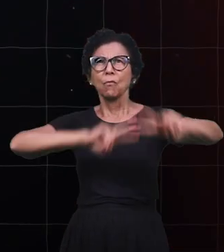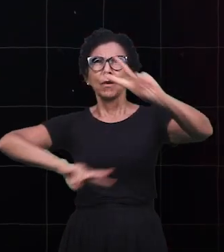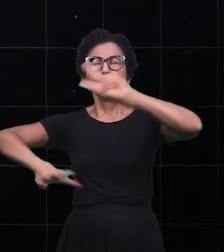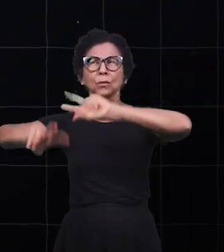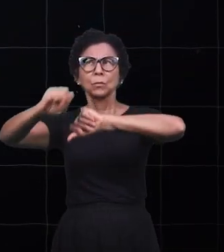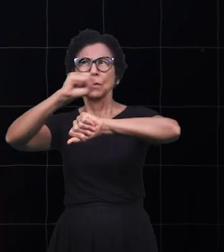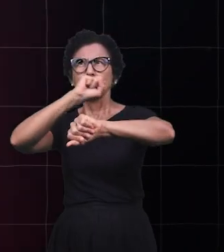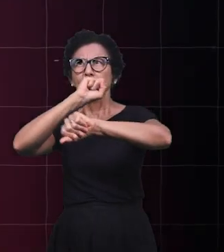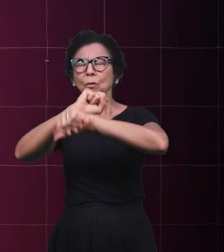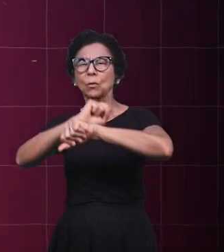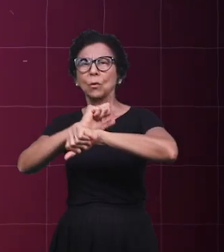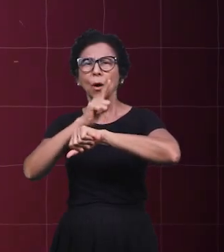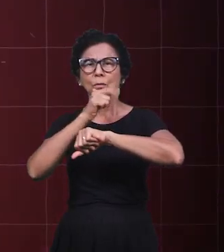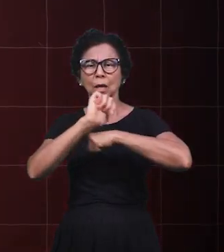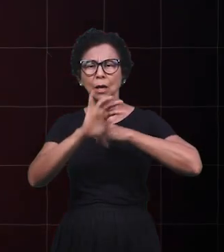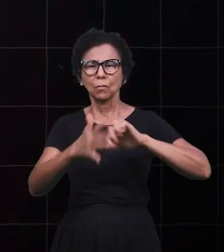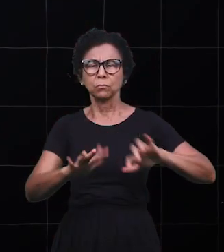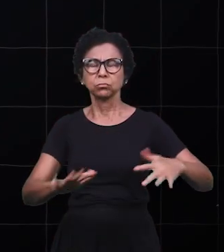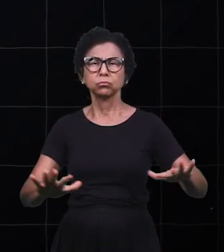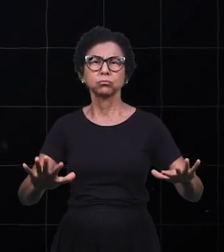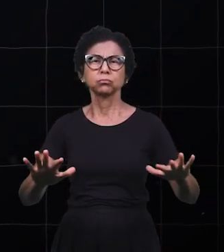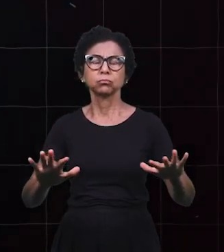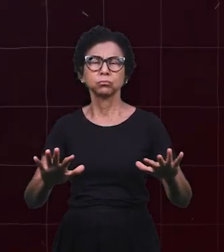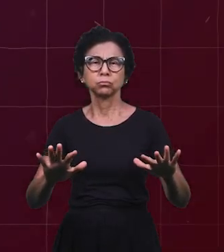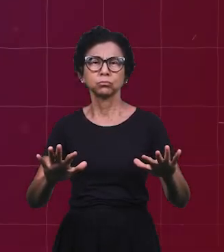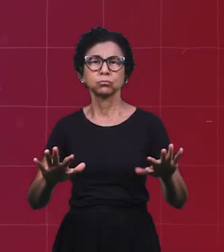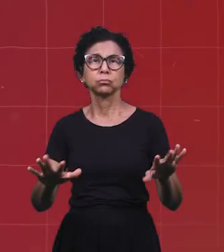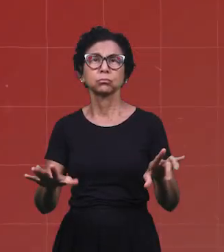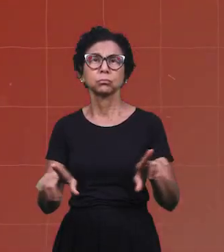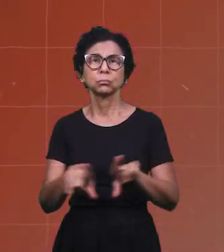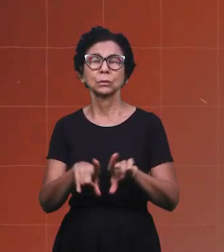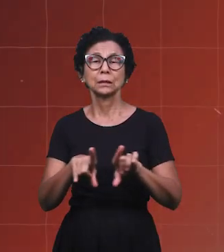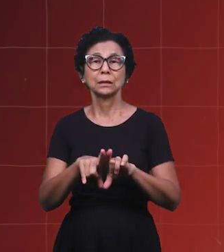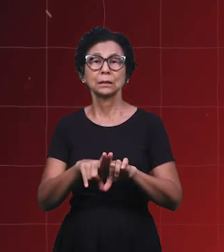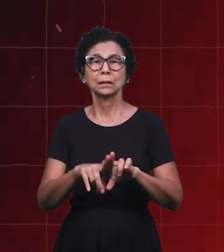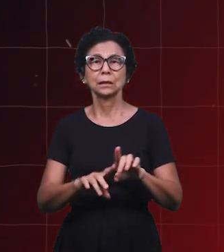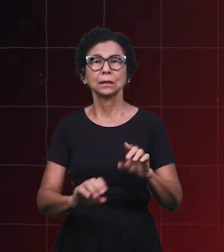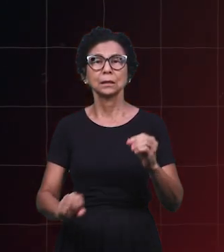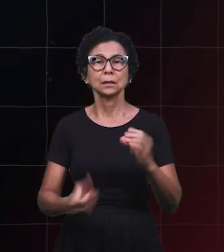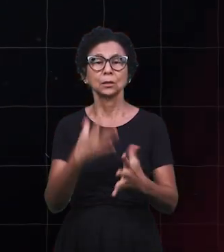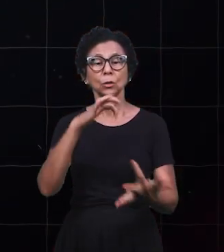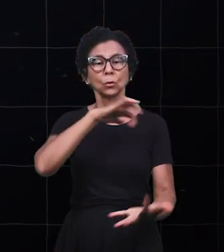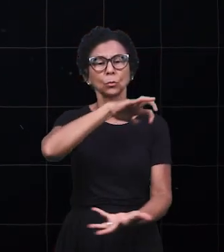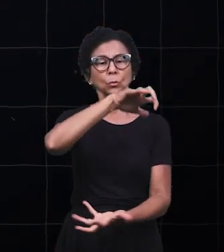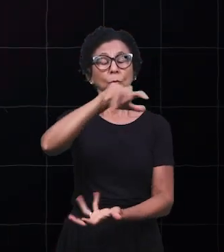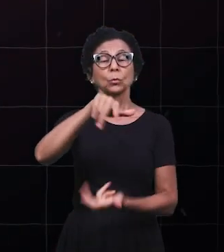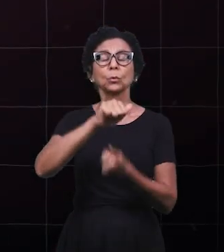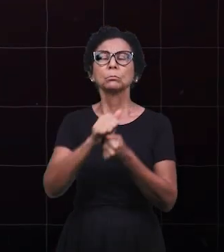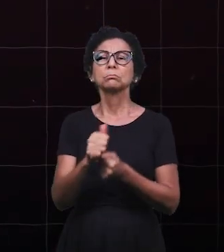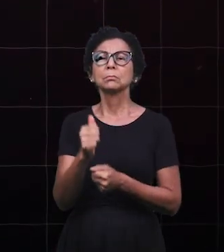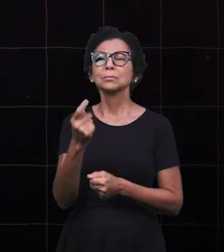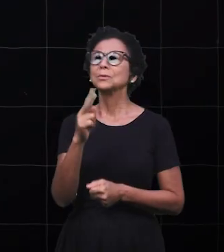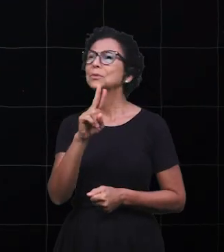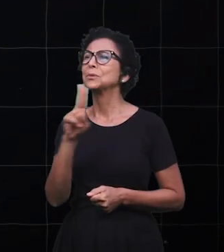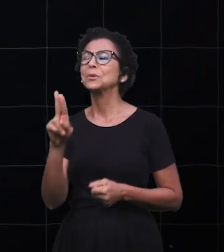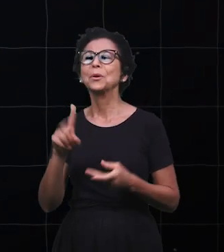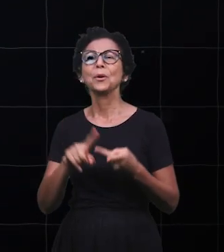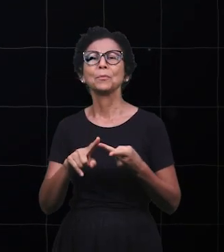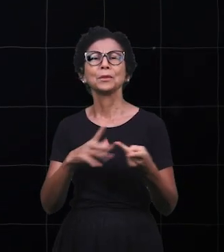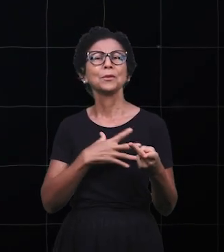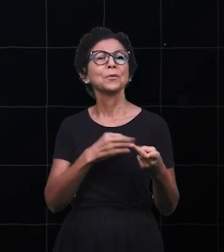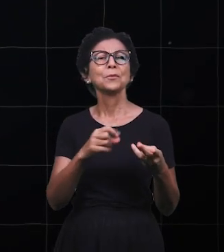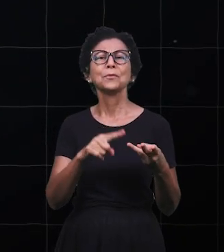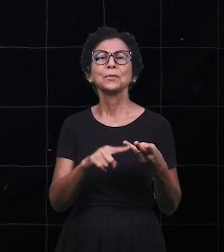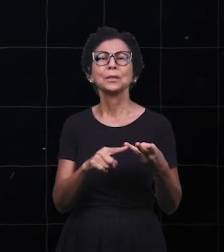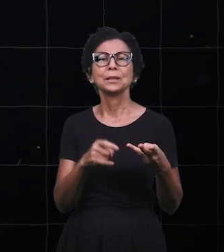sua roupa, e quem estabeleceu todas as extremidades da terra. Qual é o seu nome? Qual é o nome de seus filhos?